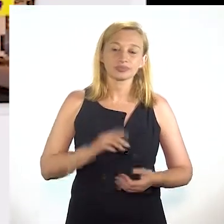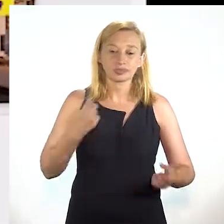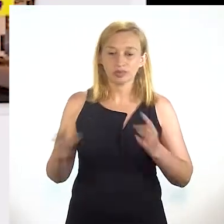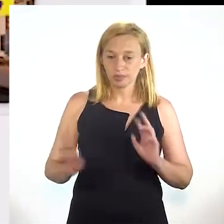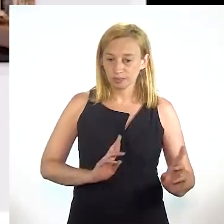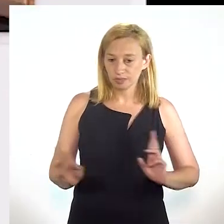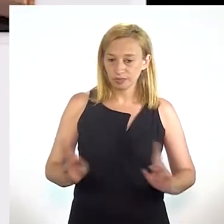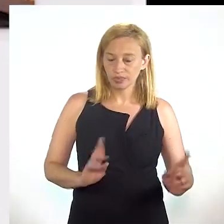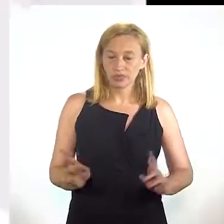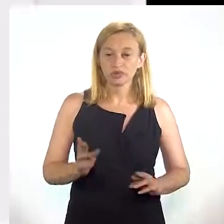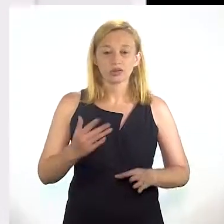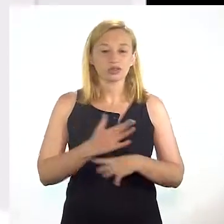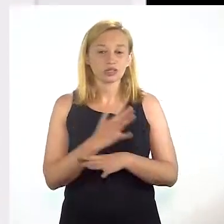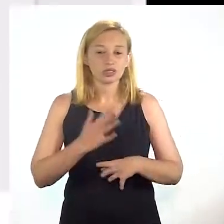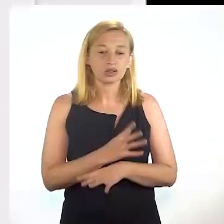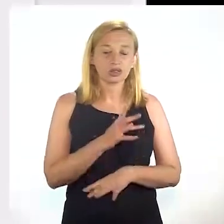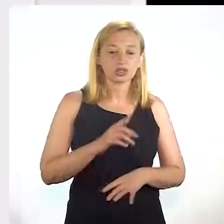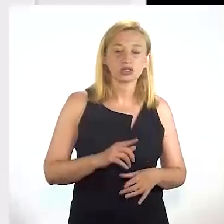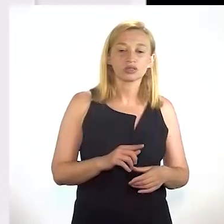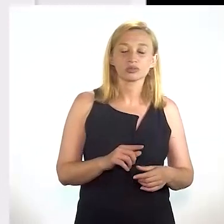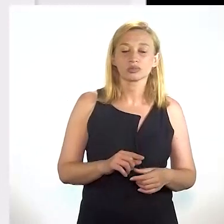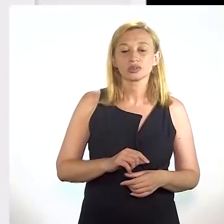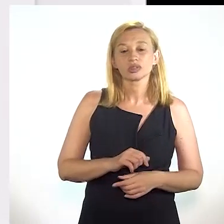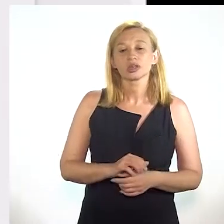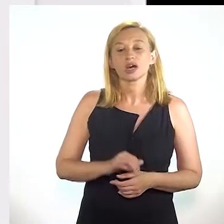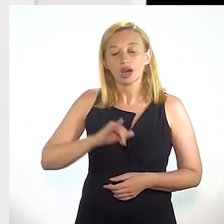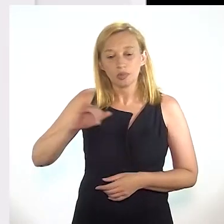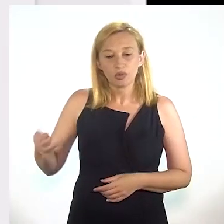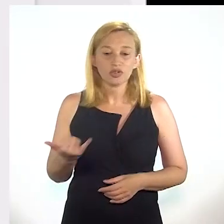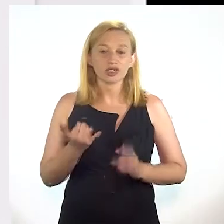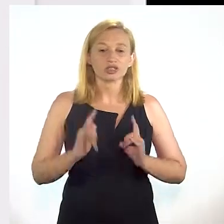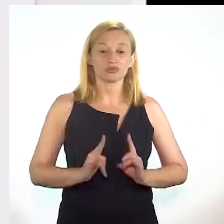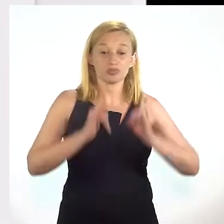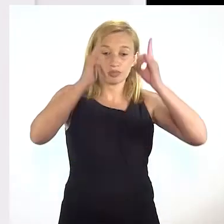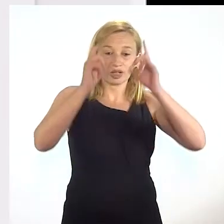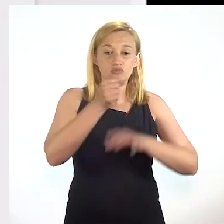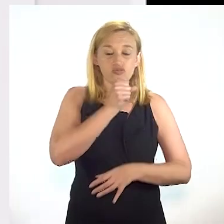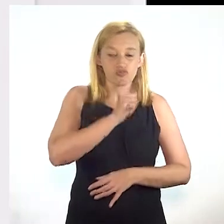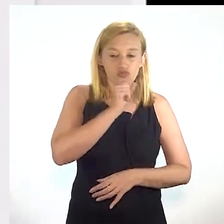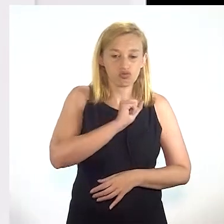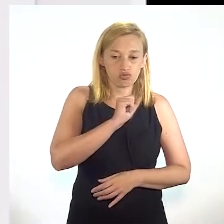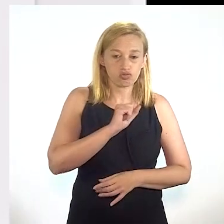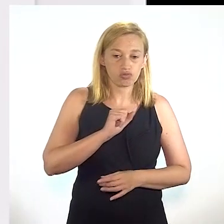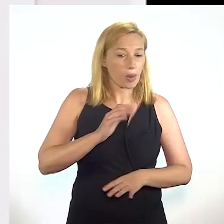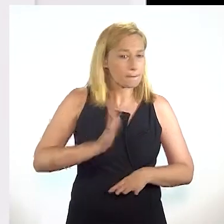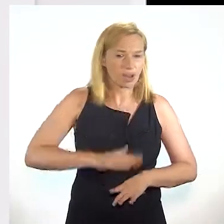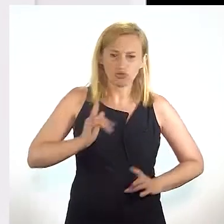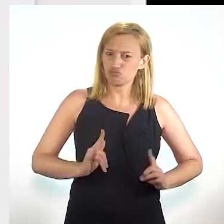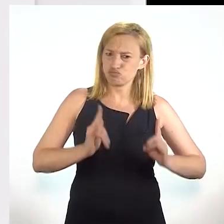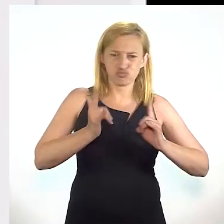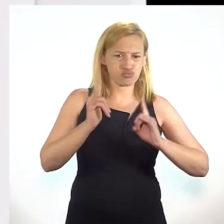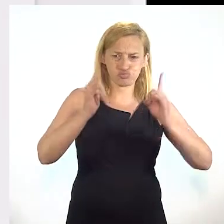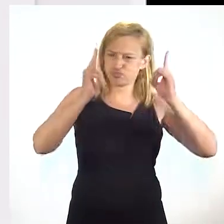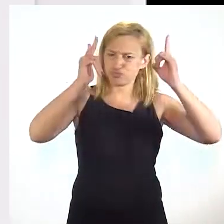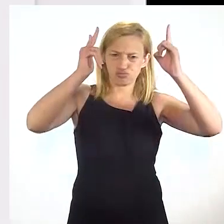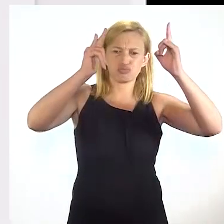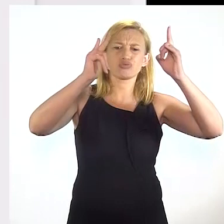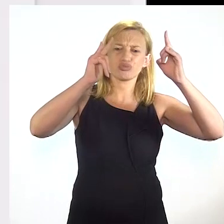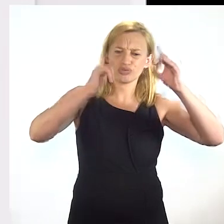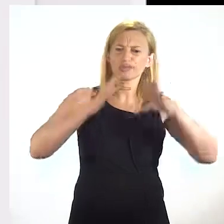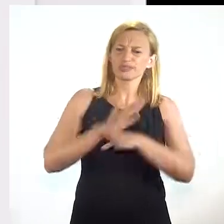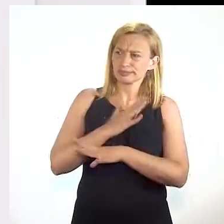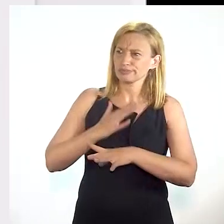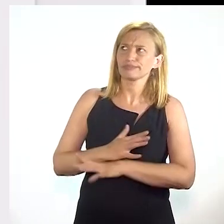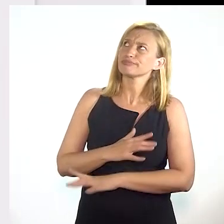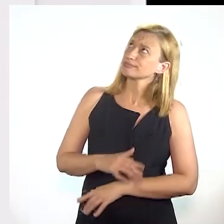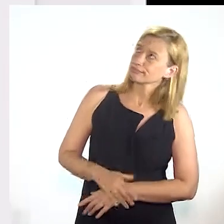protagonista, né, nessa relação com a cidade. A gente está reaproveitando, um retrofit nesse prédio antigo, que é um dos prédios mais altos da cidade. Foi